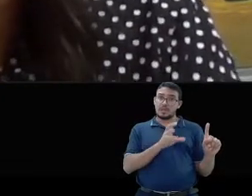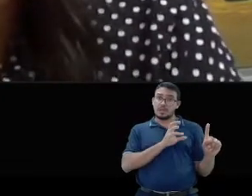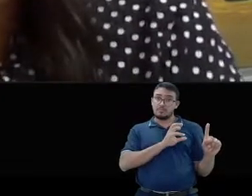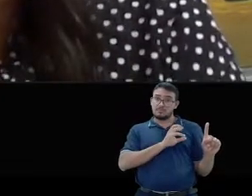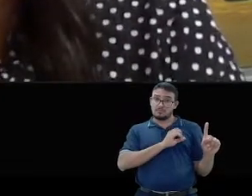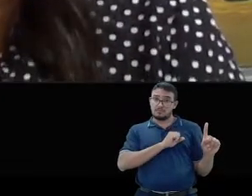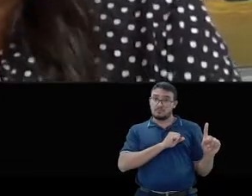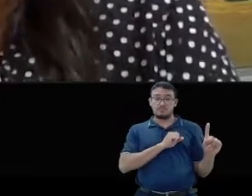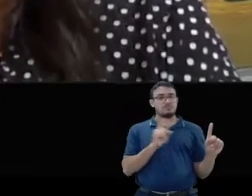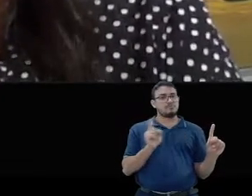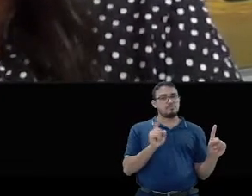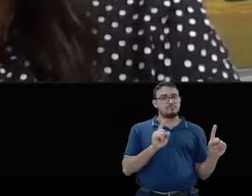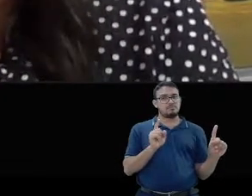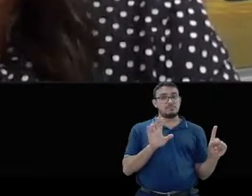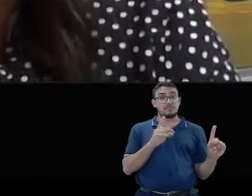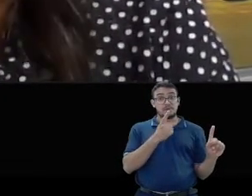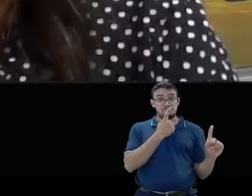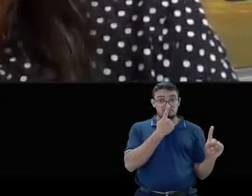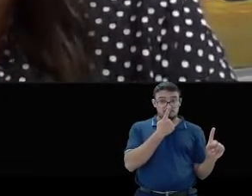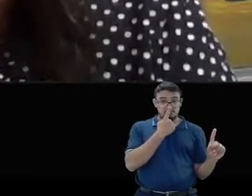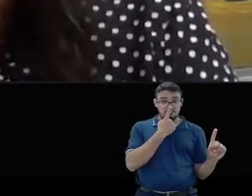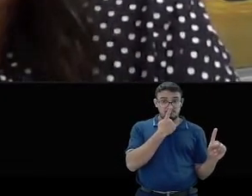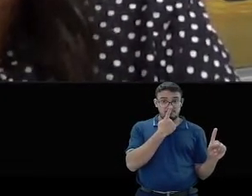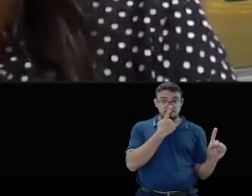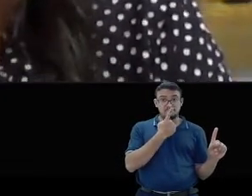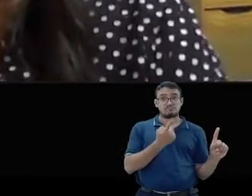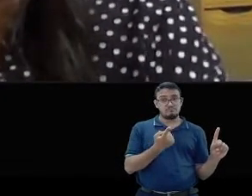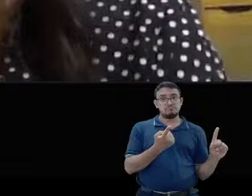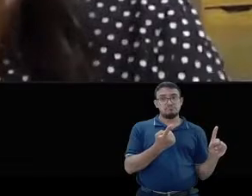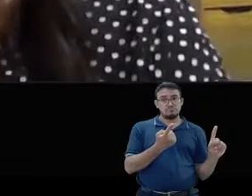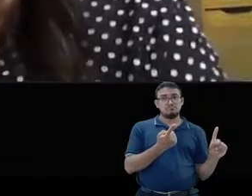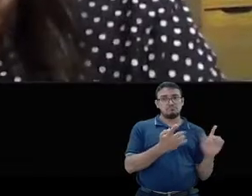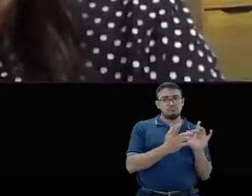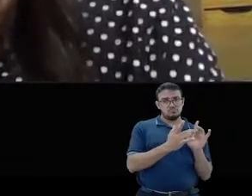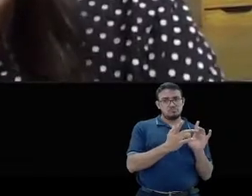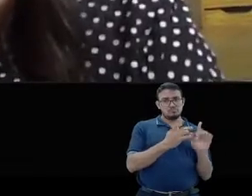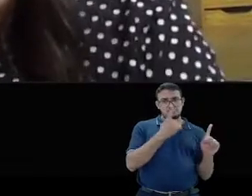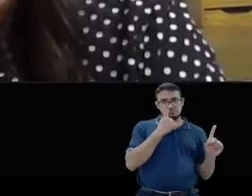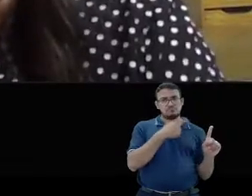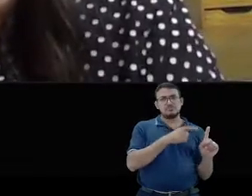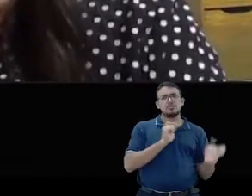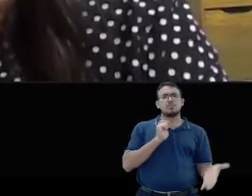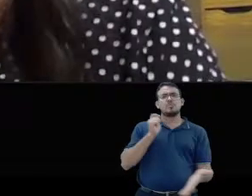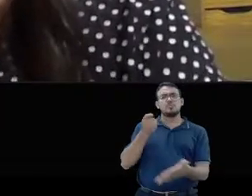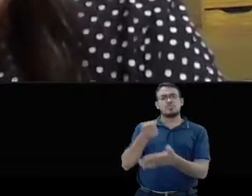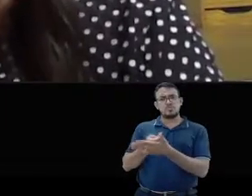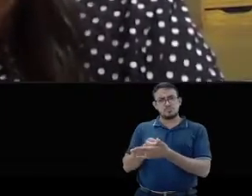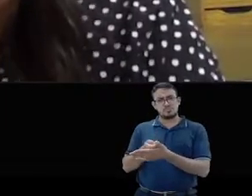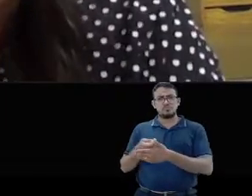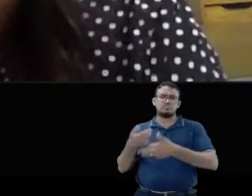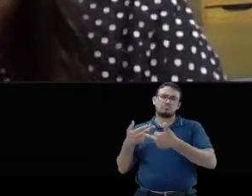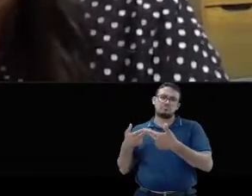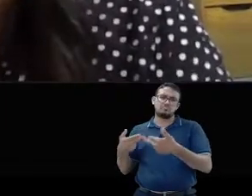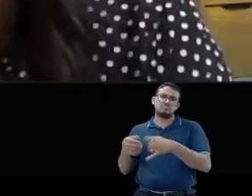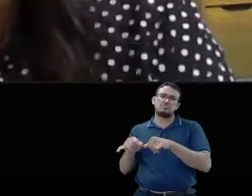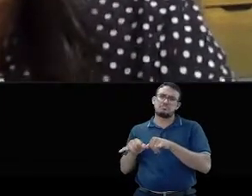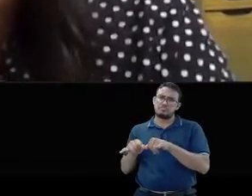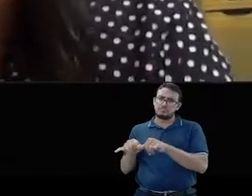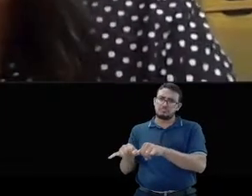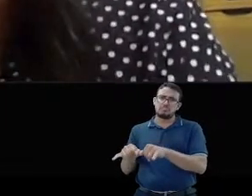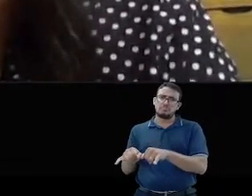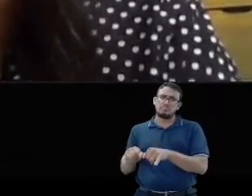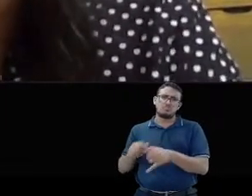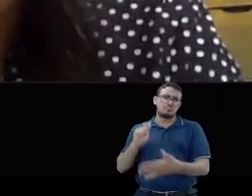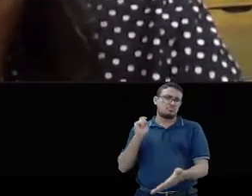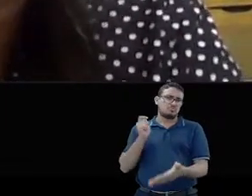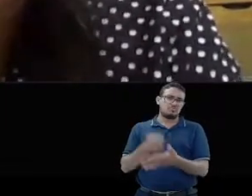íntima, fazia as compras de supermercado, assim como fazia outras coisas em prol da